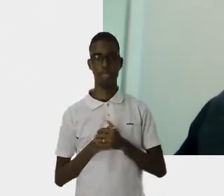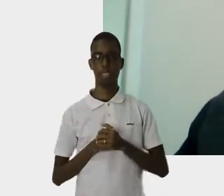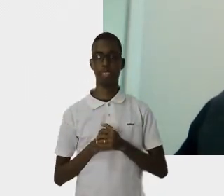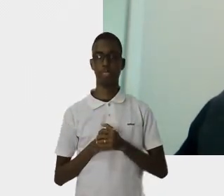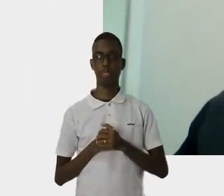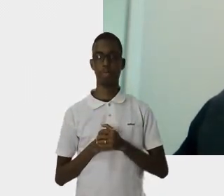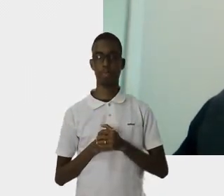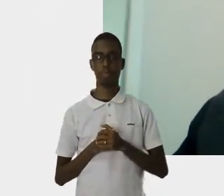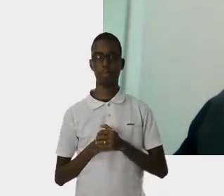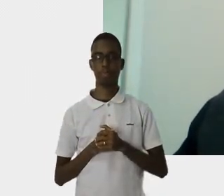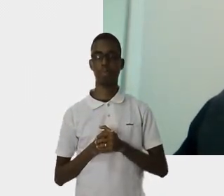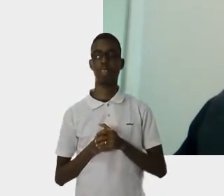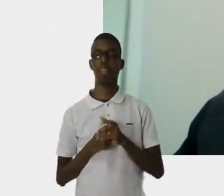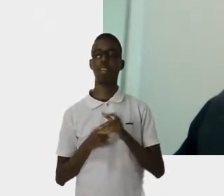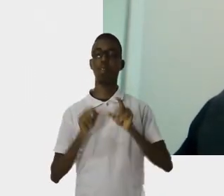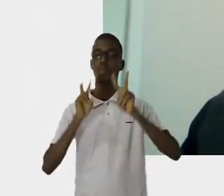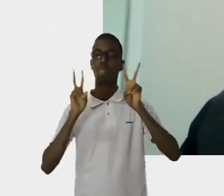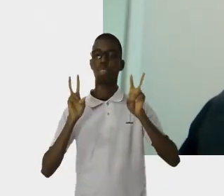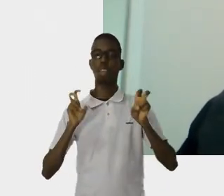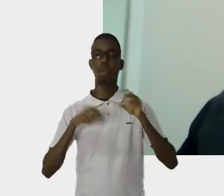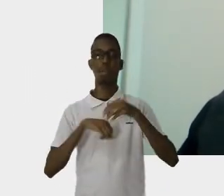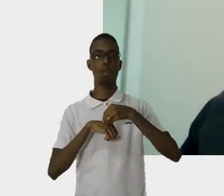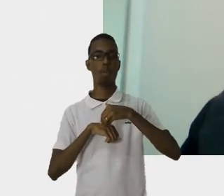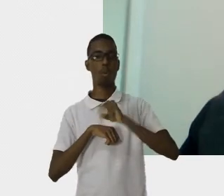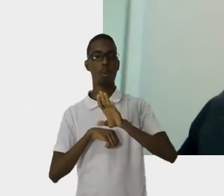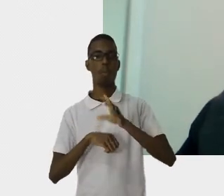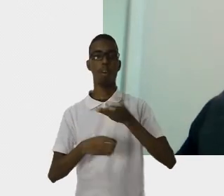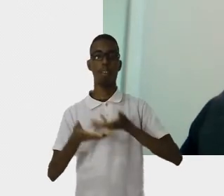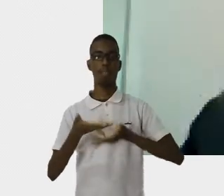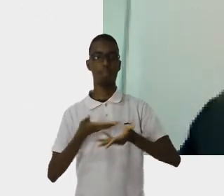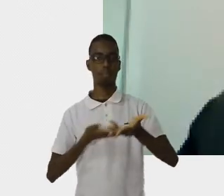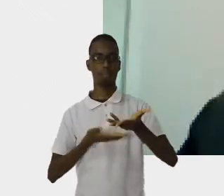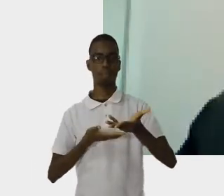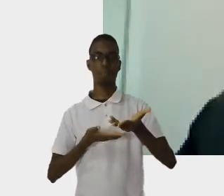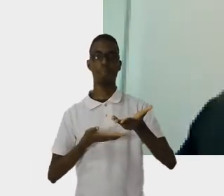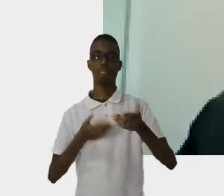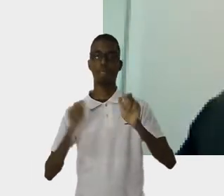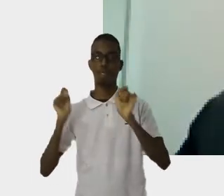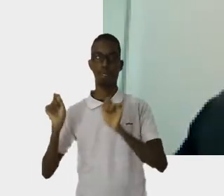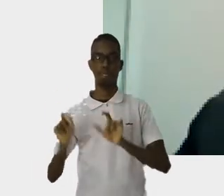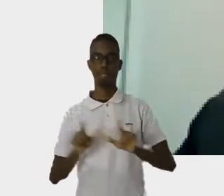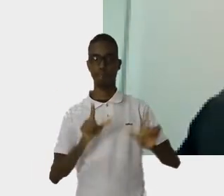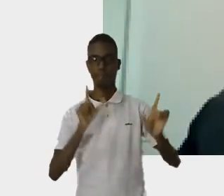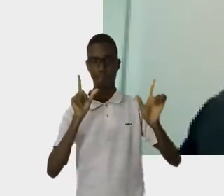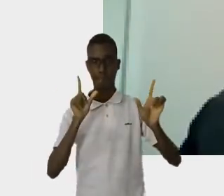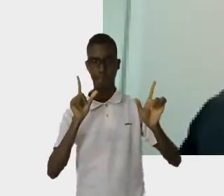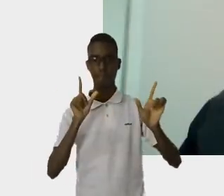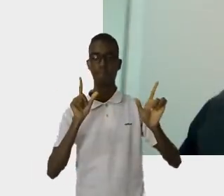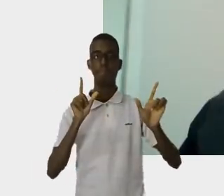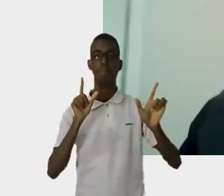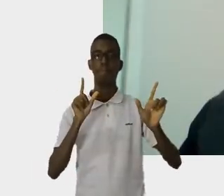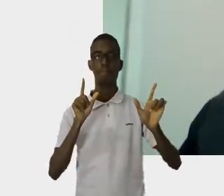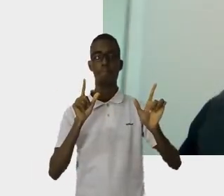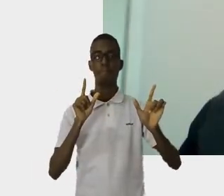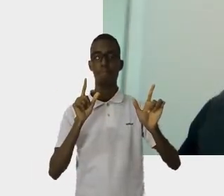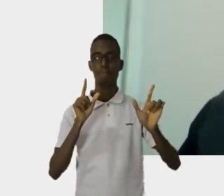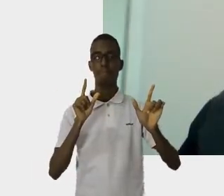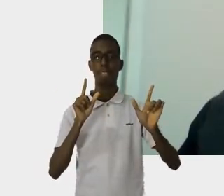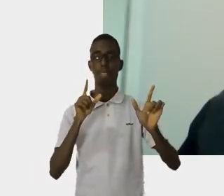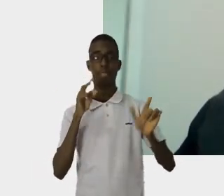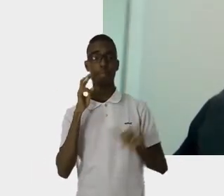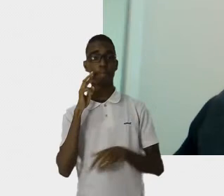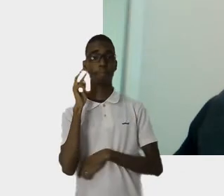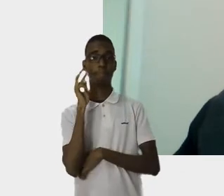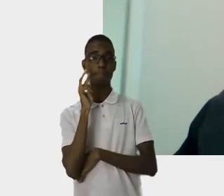compartilhar com vocês o meu slide, né? Os meus slides, para ficar mais fácil a visualização de alguns